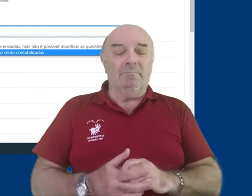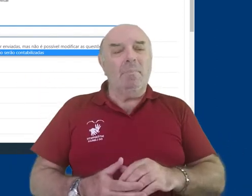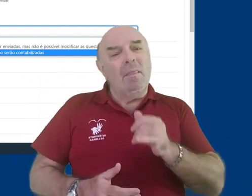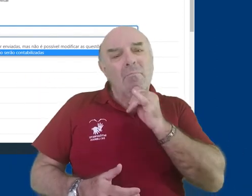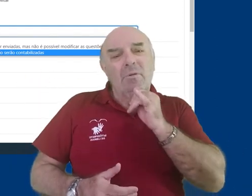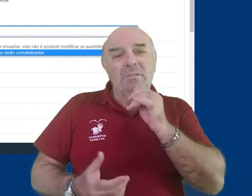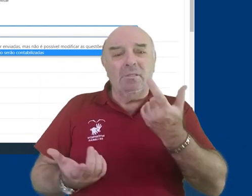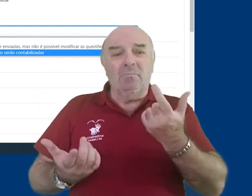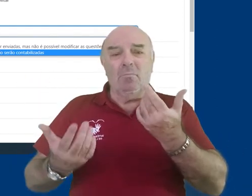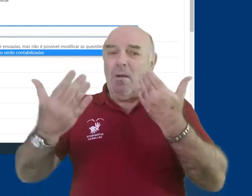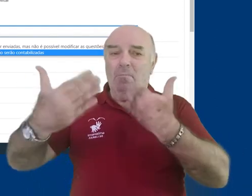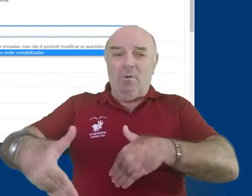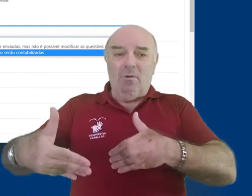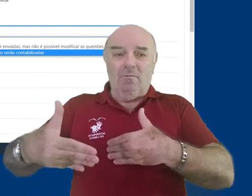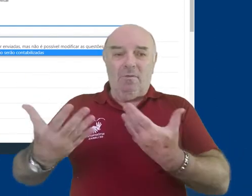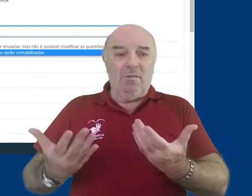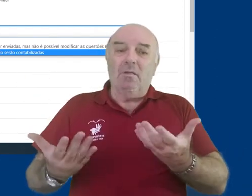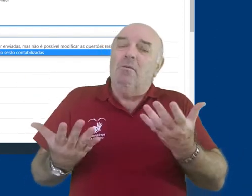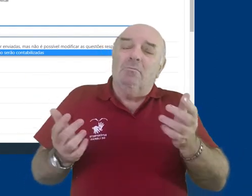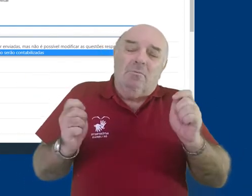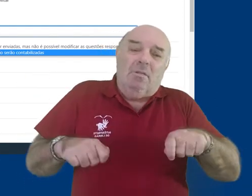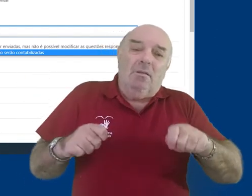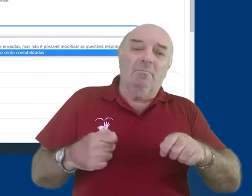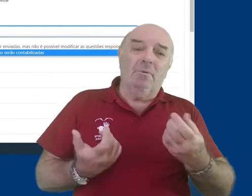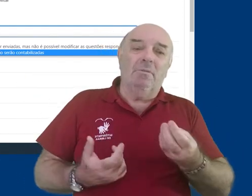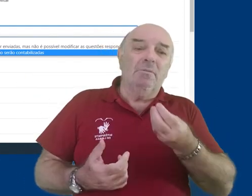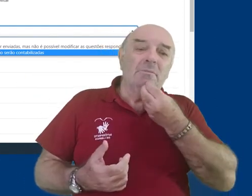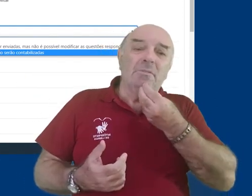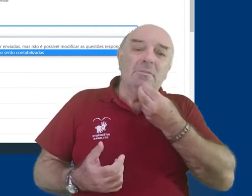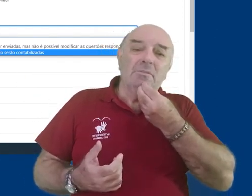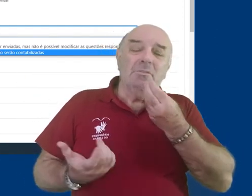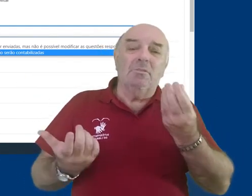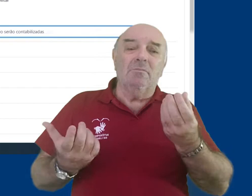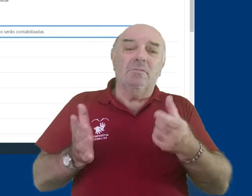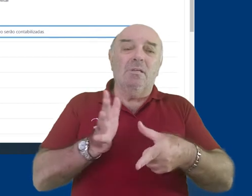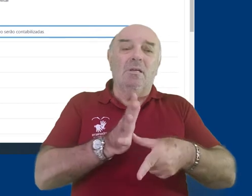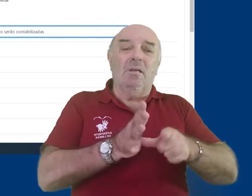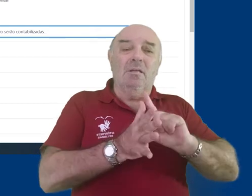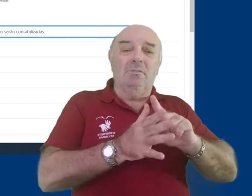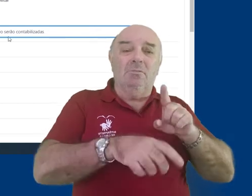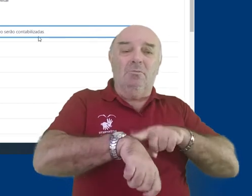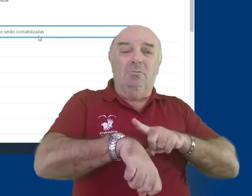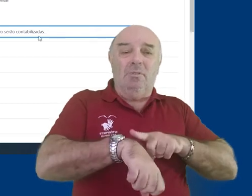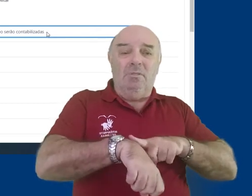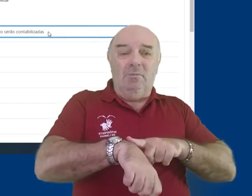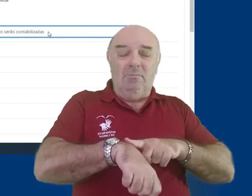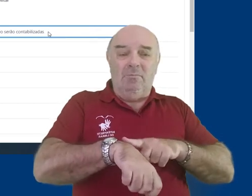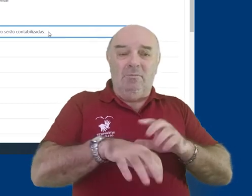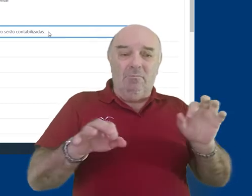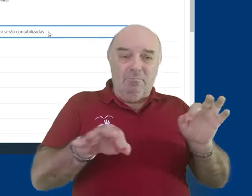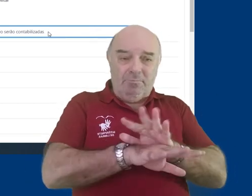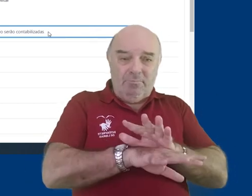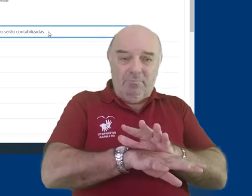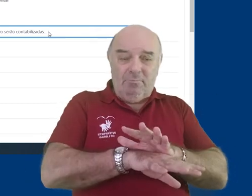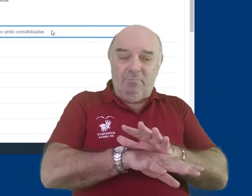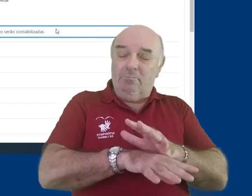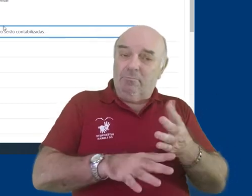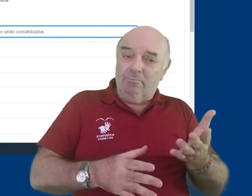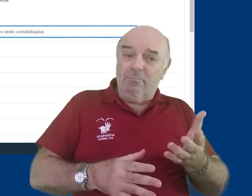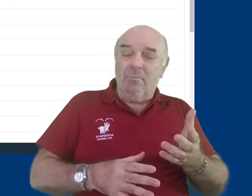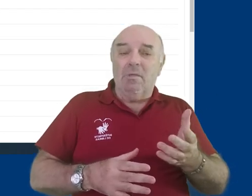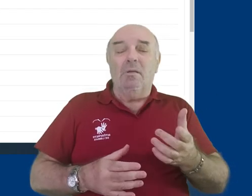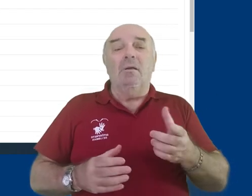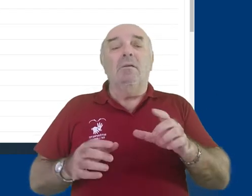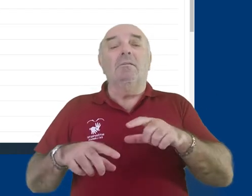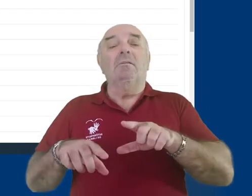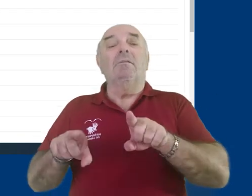por exemplo, no caso de uma prova, eu poderia exigir. Tentativas devem ser submetidas antes que o tempo expire, elas não vão ser